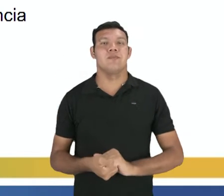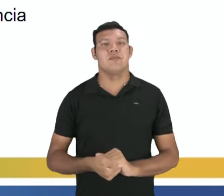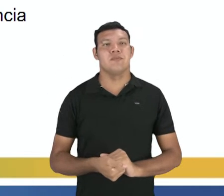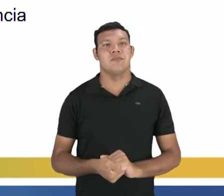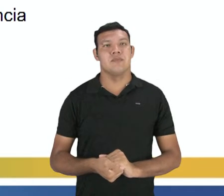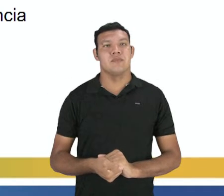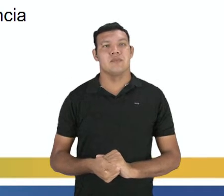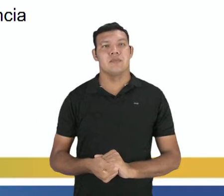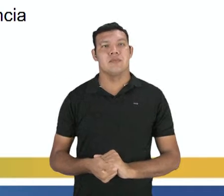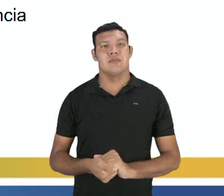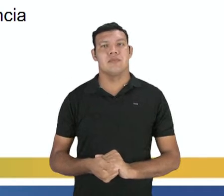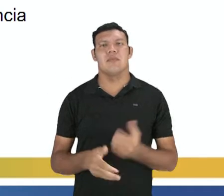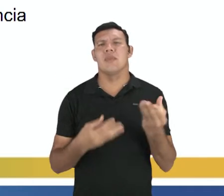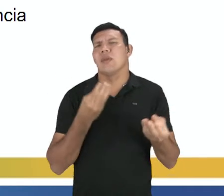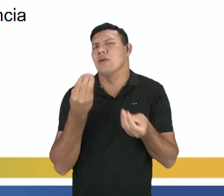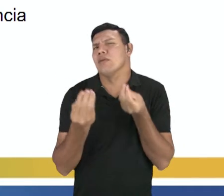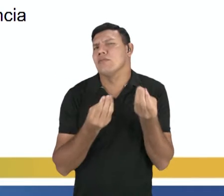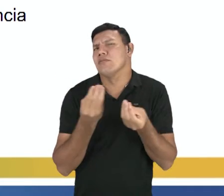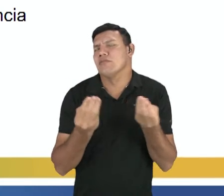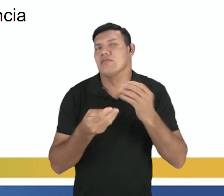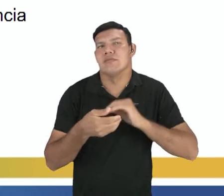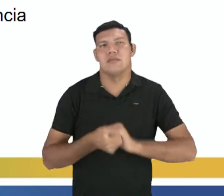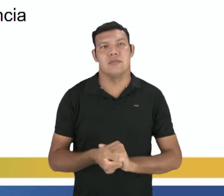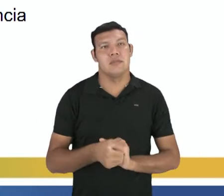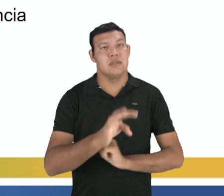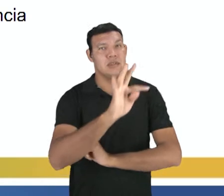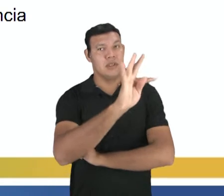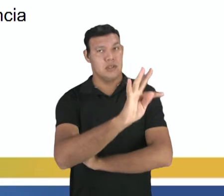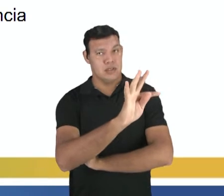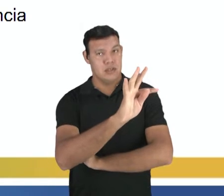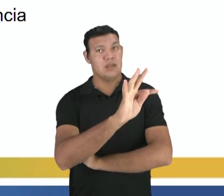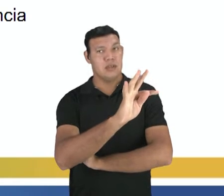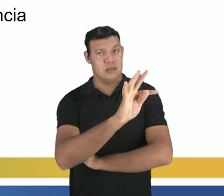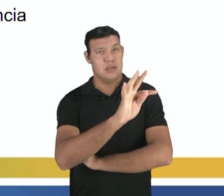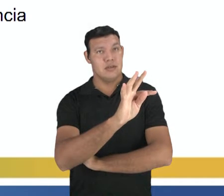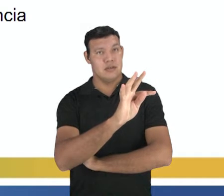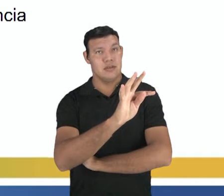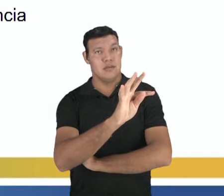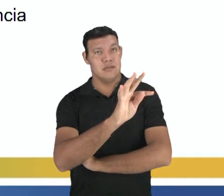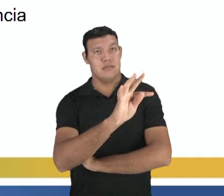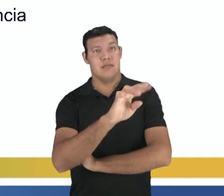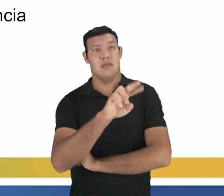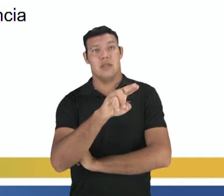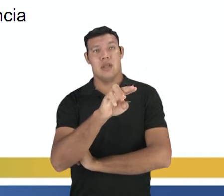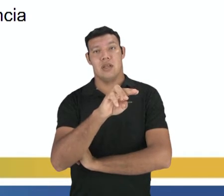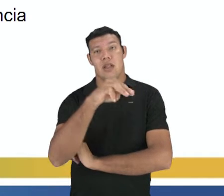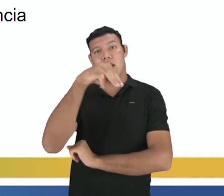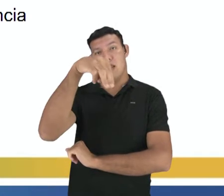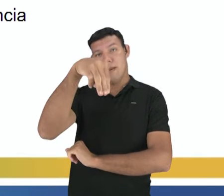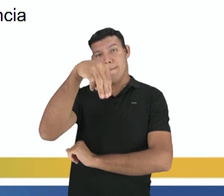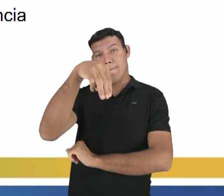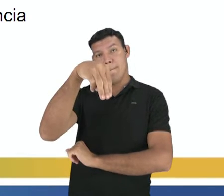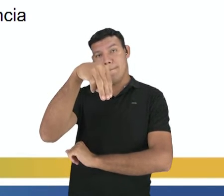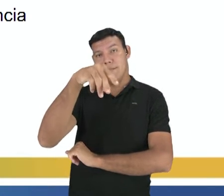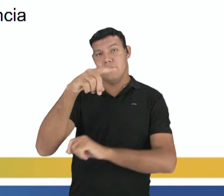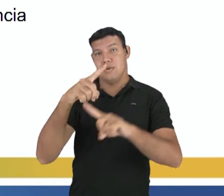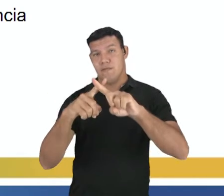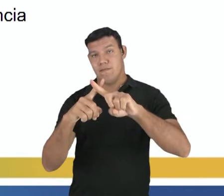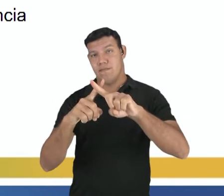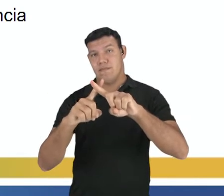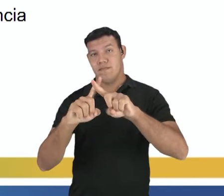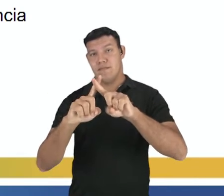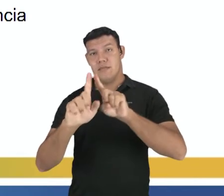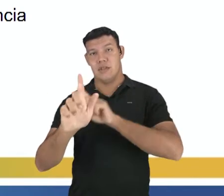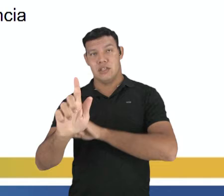um Então como é que vai ficar o trabalho aqui ó a força é a força peso então você substitui massa vezes a